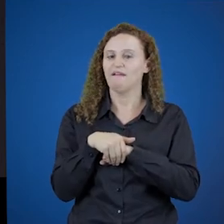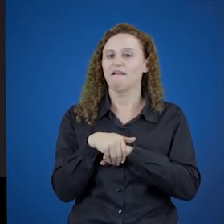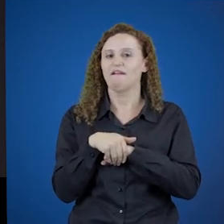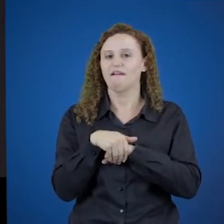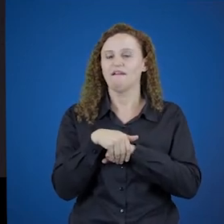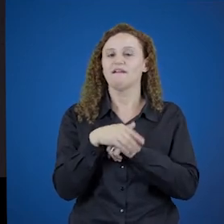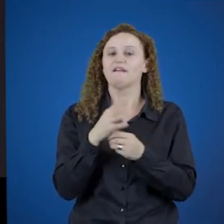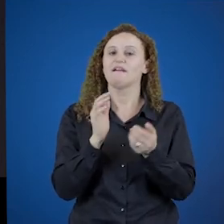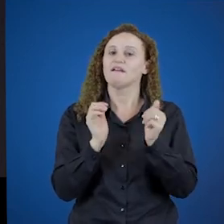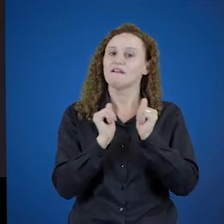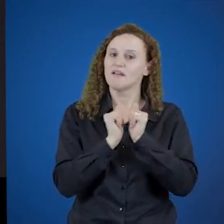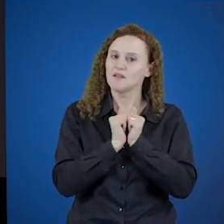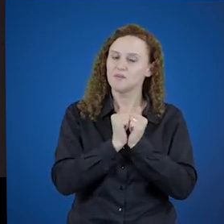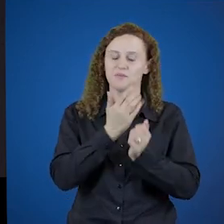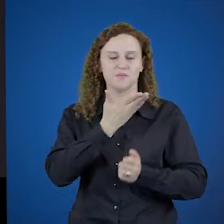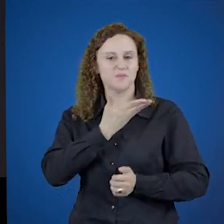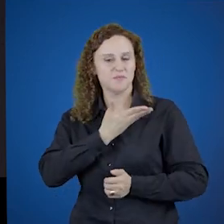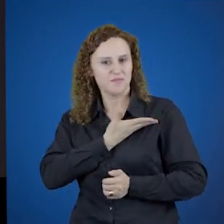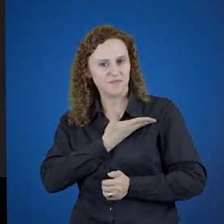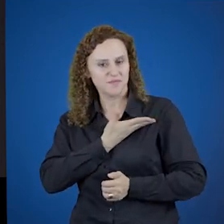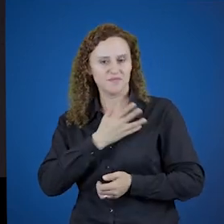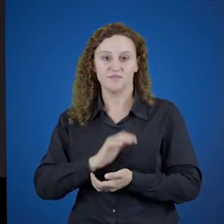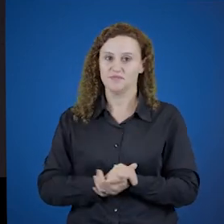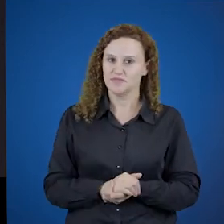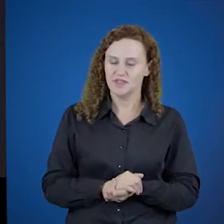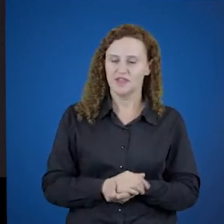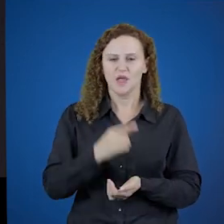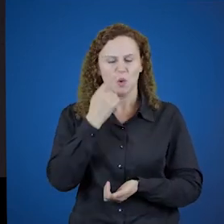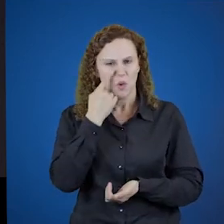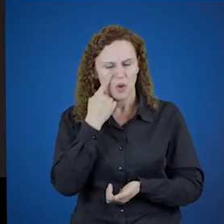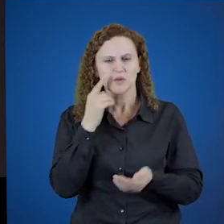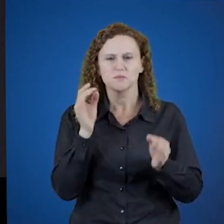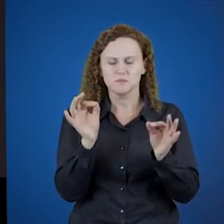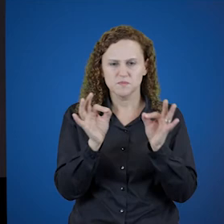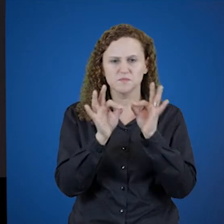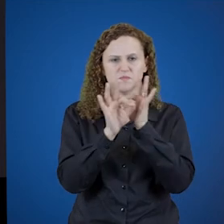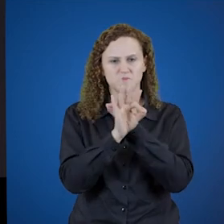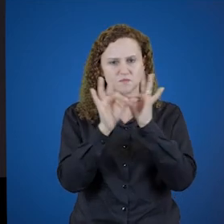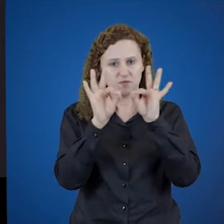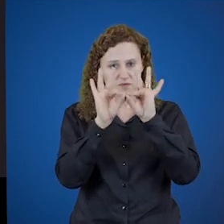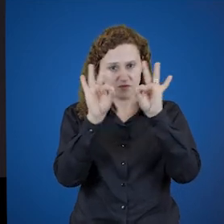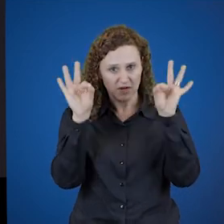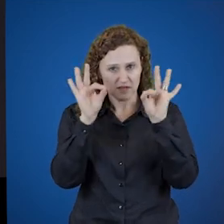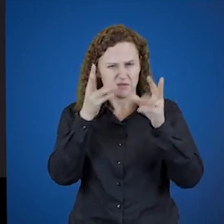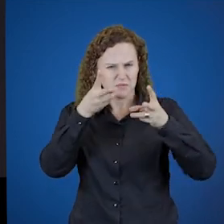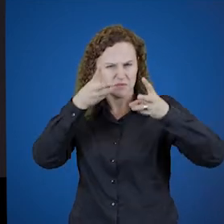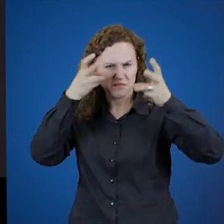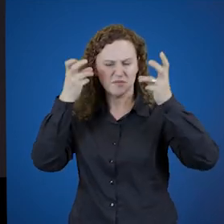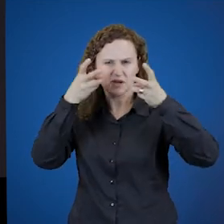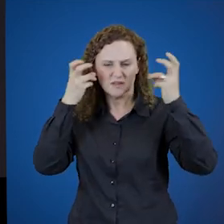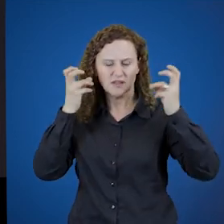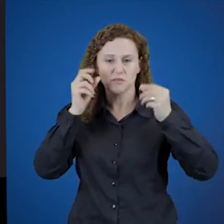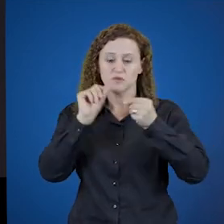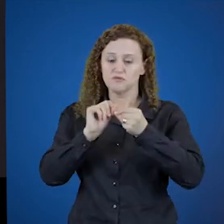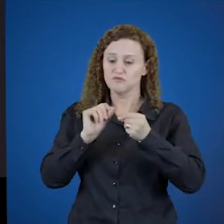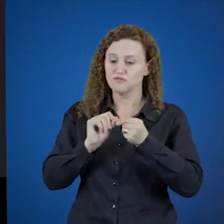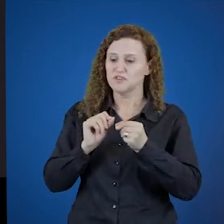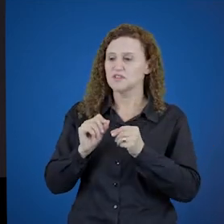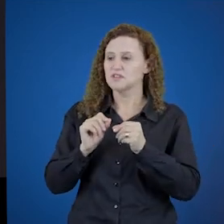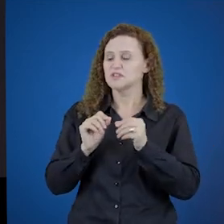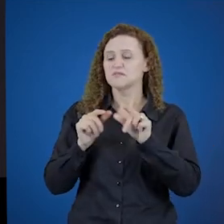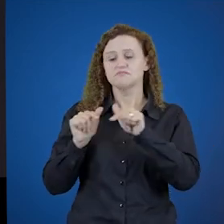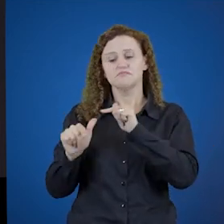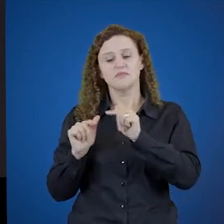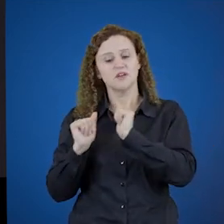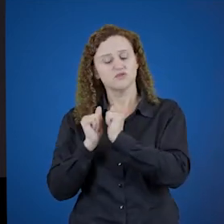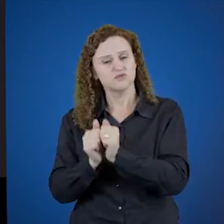adverbial de companhia eu fiz o trabalho com a Maria a Maria foi minha companheira de fazer o trabalho então